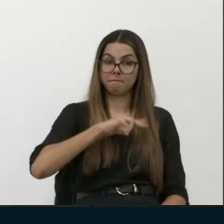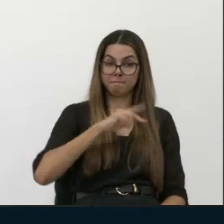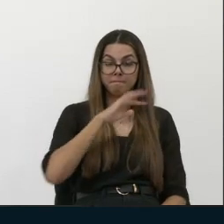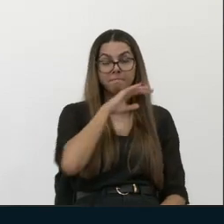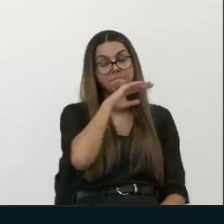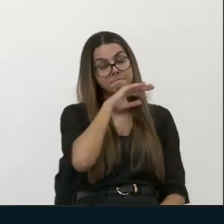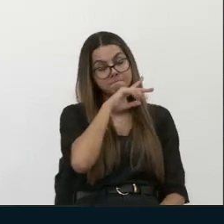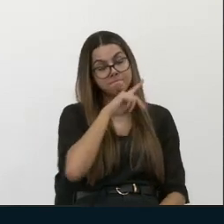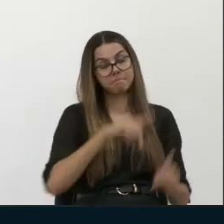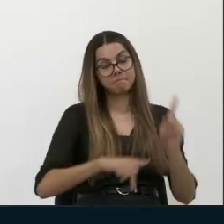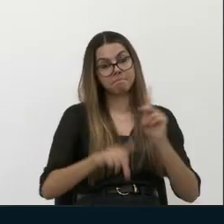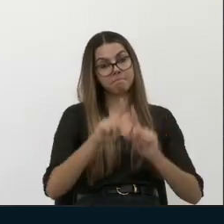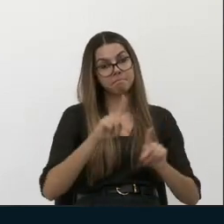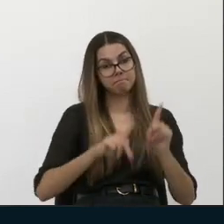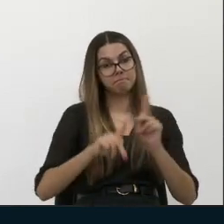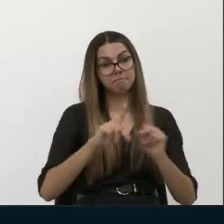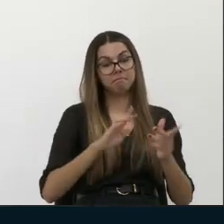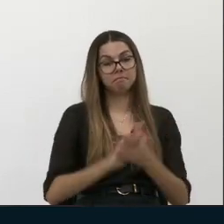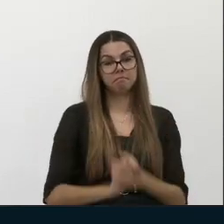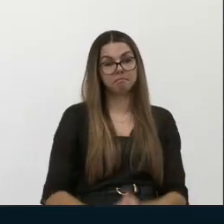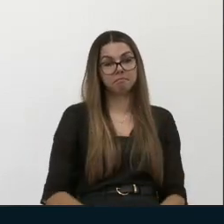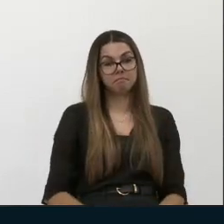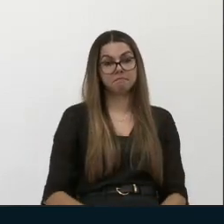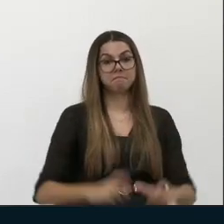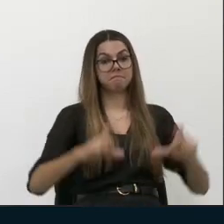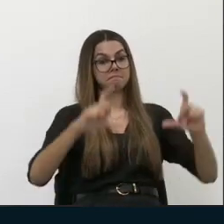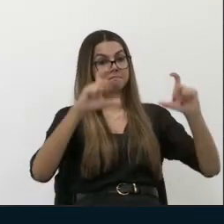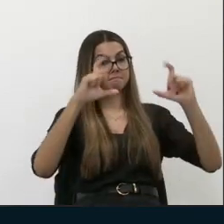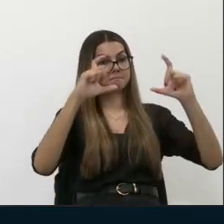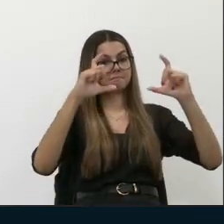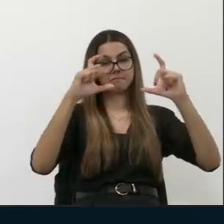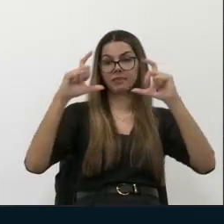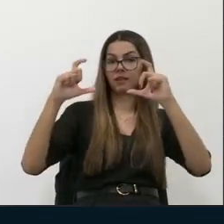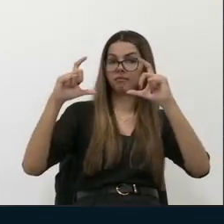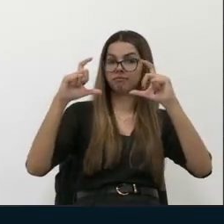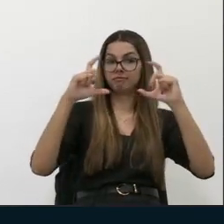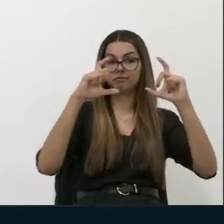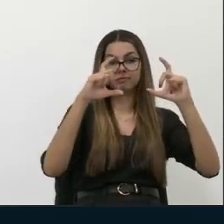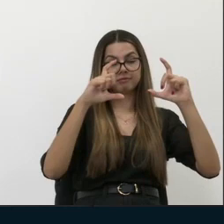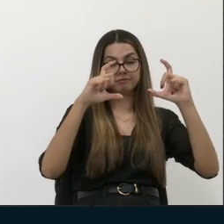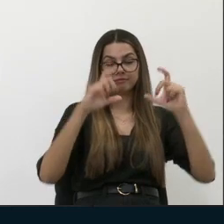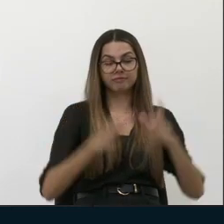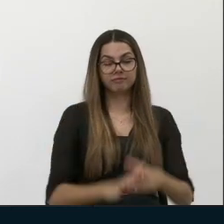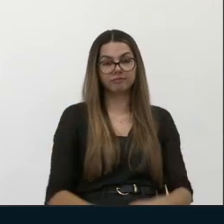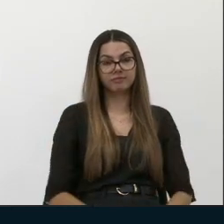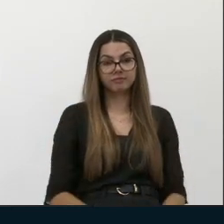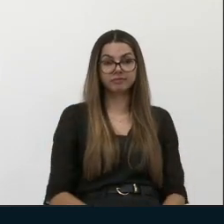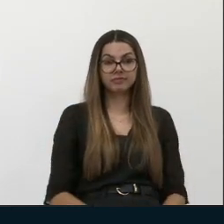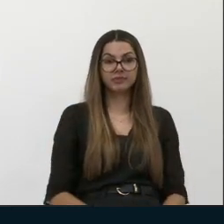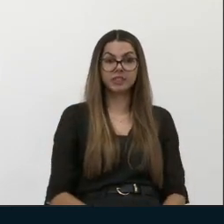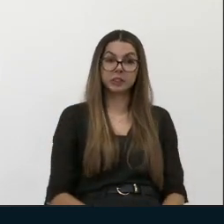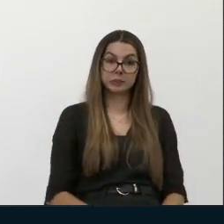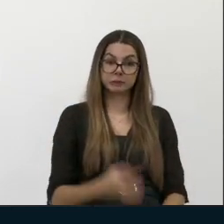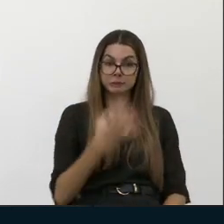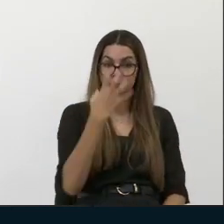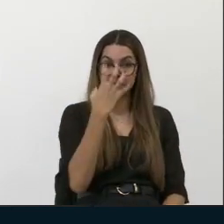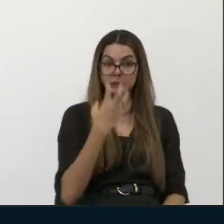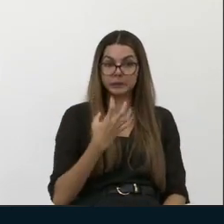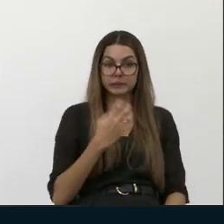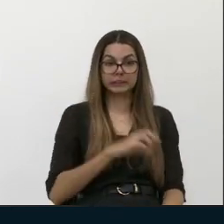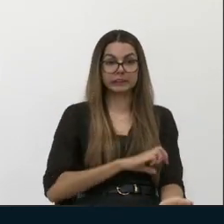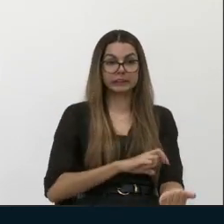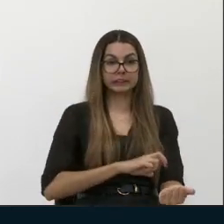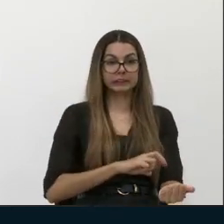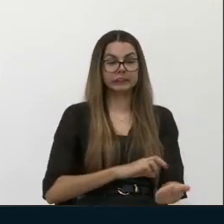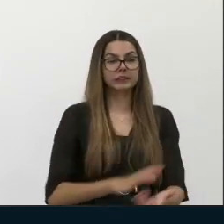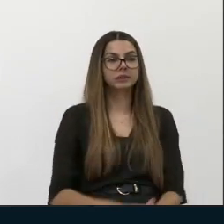para a população. E aí saiu na fotinha, lembra que eu falei que ia sair na fotinha? Aí saiu na fotinha, aí estão tudo bravo aqui. Tudo bravo, vereador